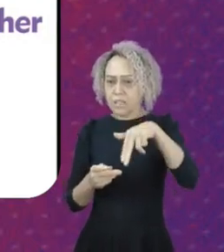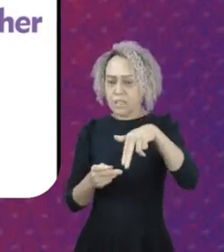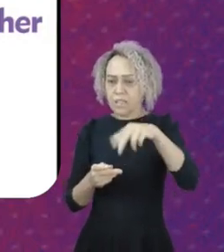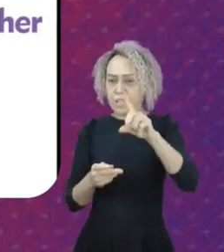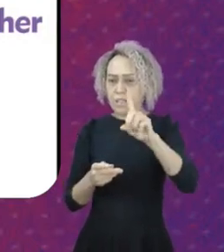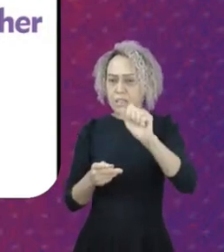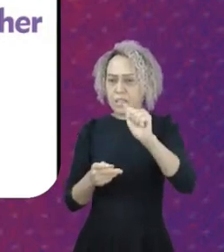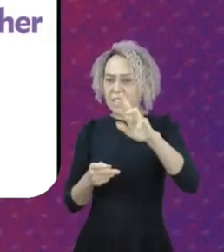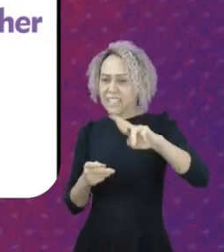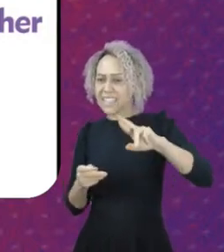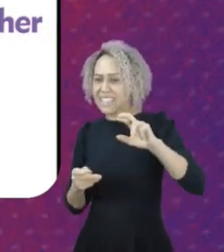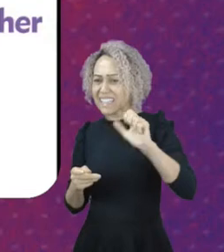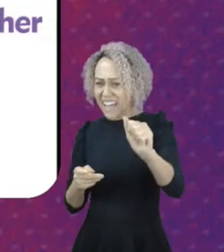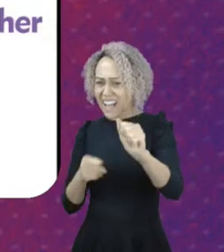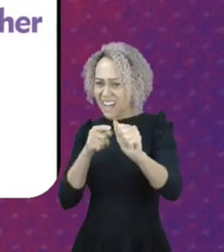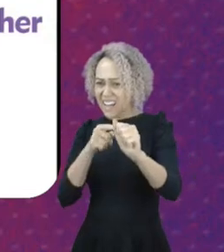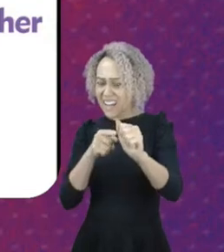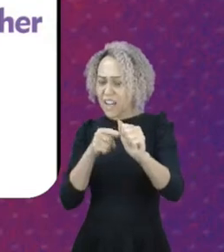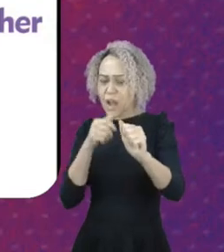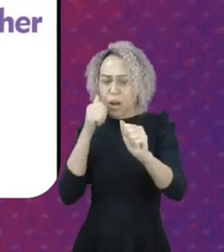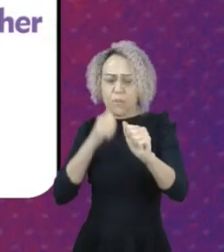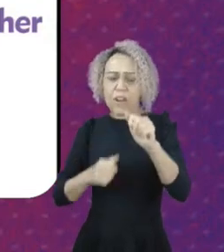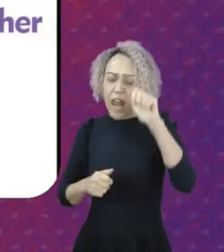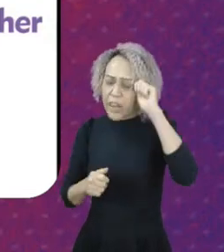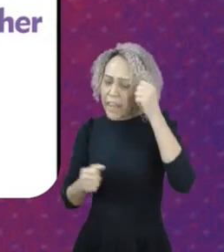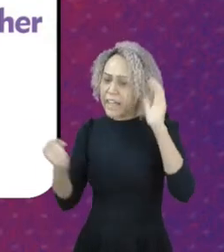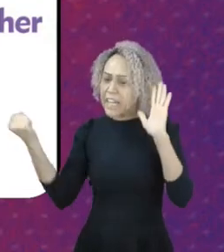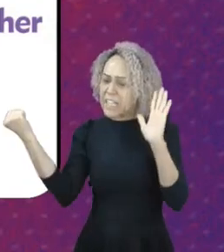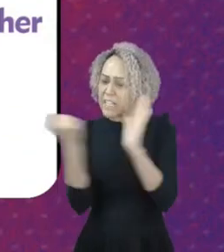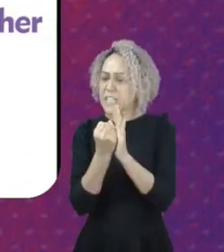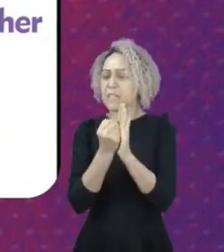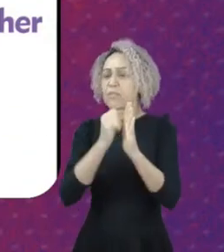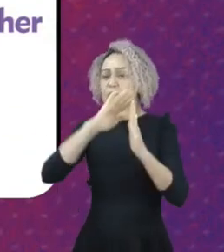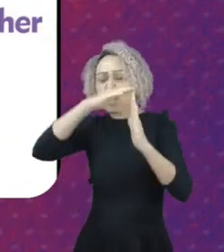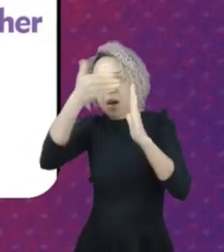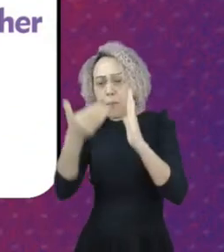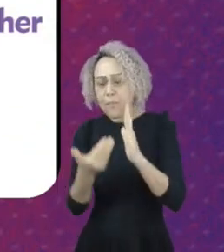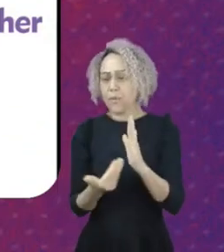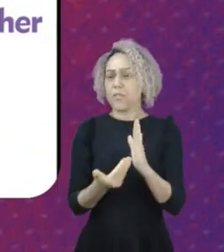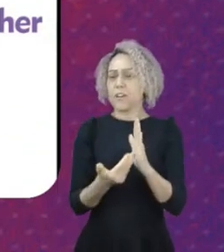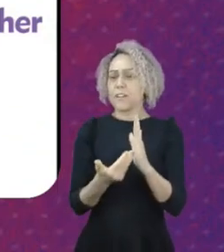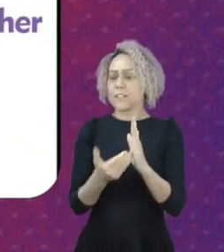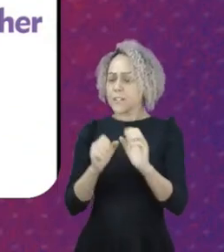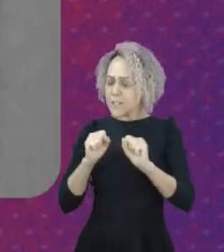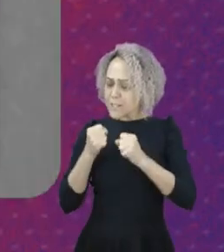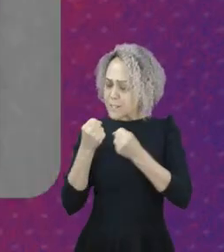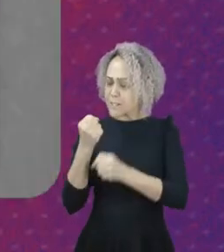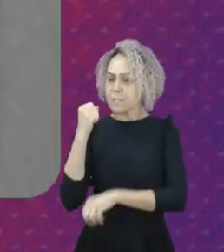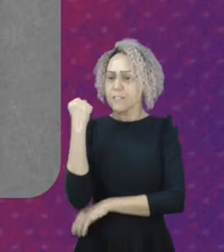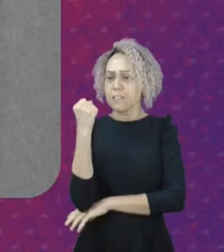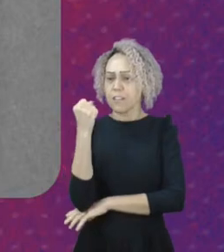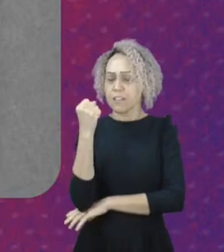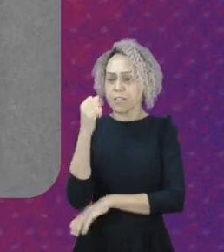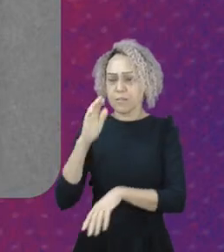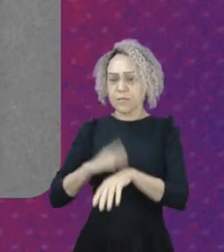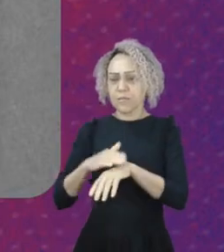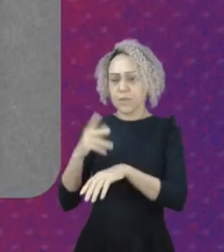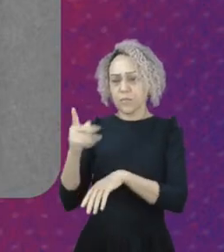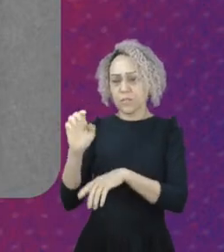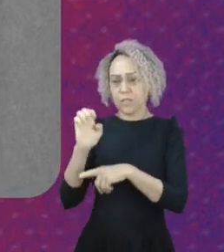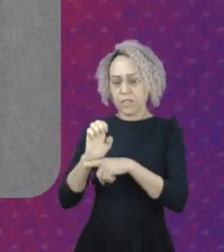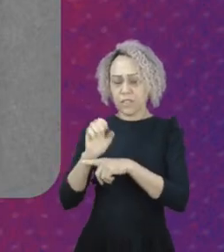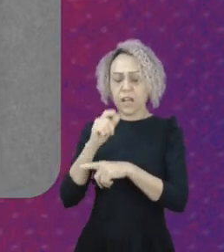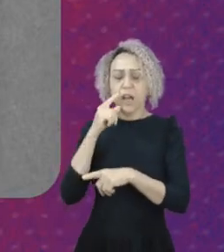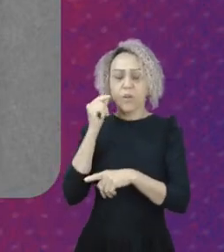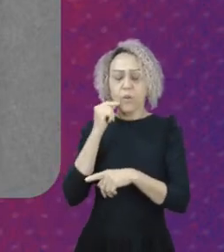de resistência negra quilombola aqui no estado de Alagoas. A nossa